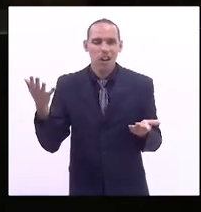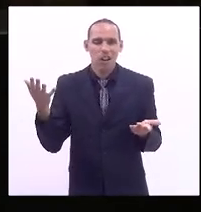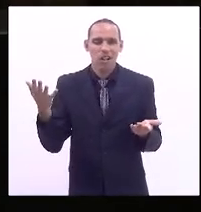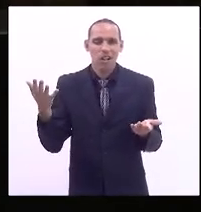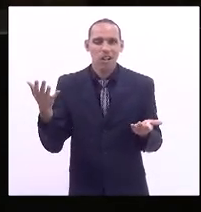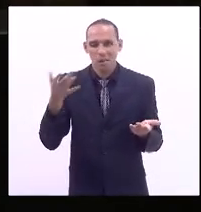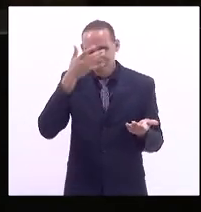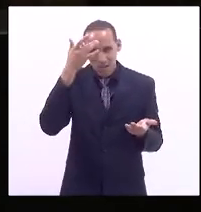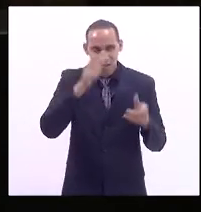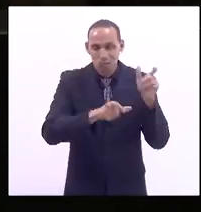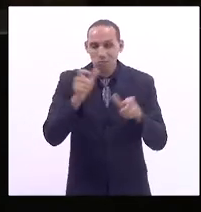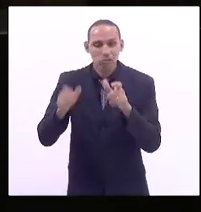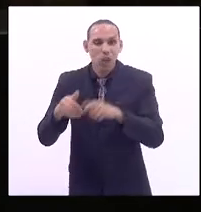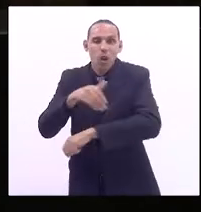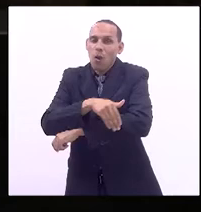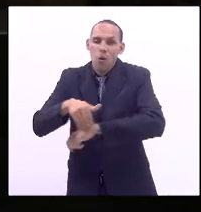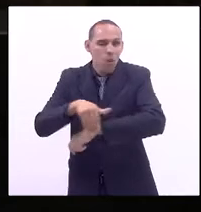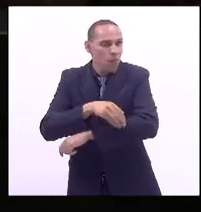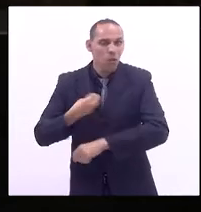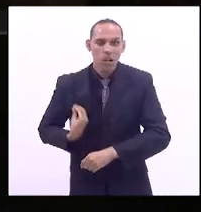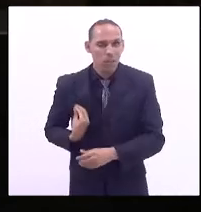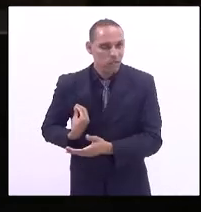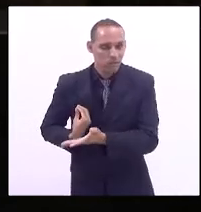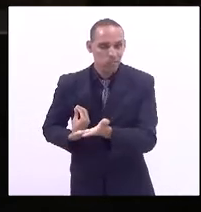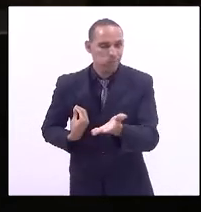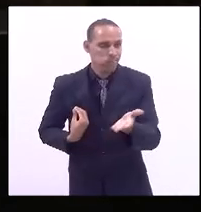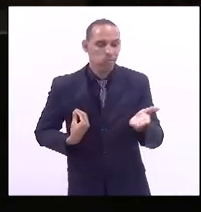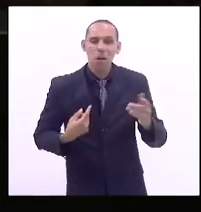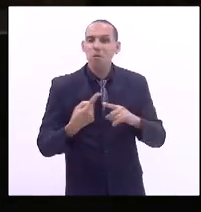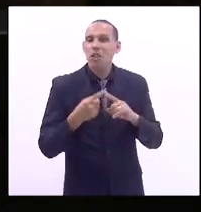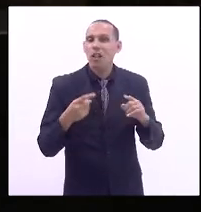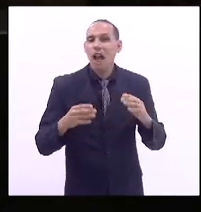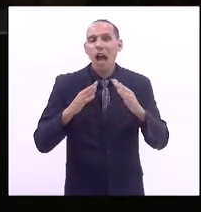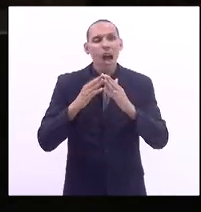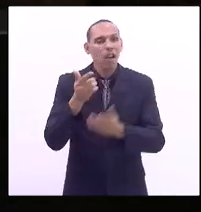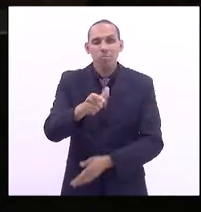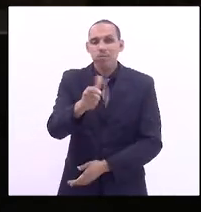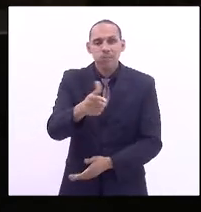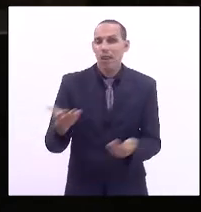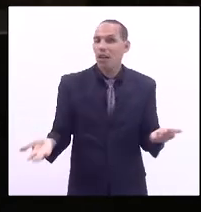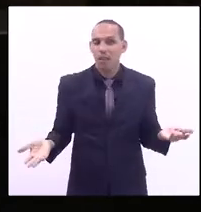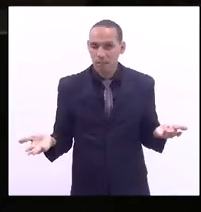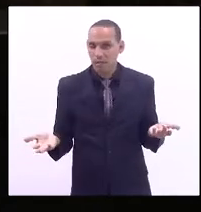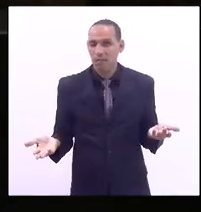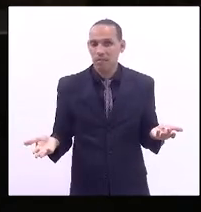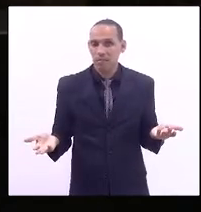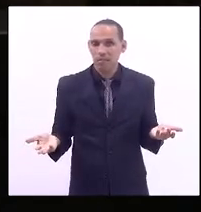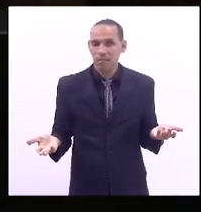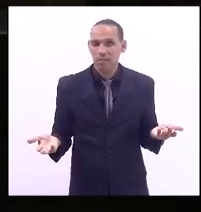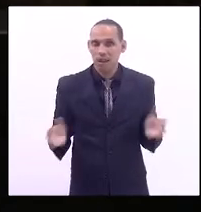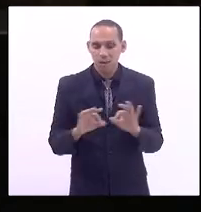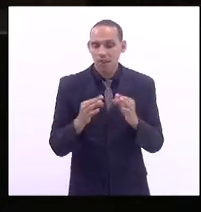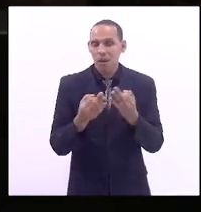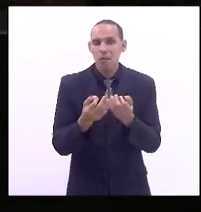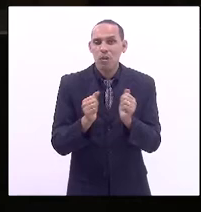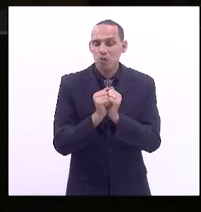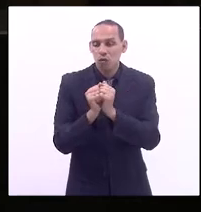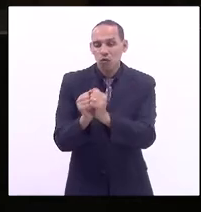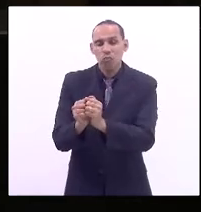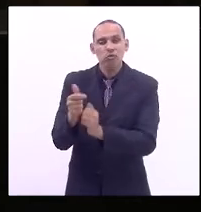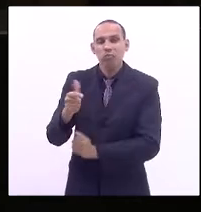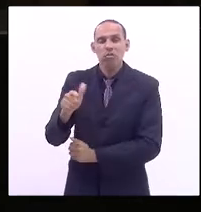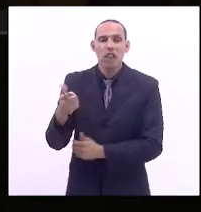quantidade de pessoas que vivem nas ruas porque não tem um teto para ficar debaixo dele com suas famílias